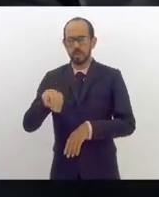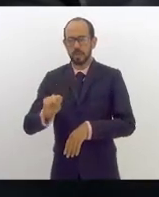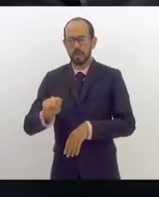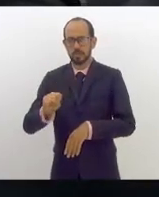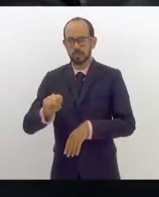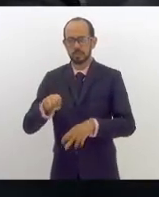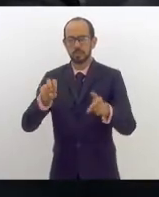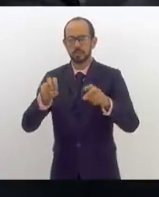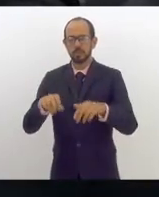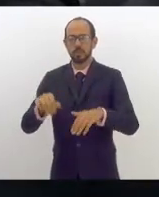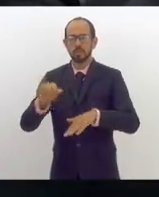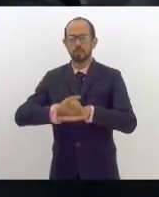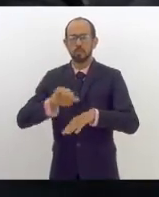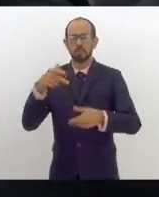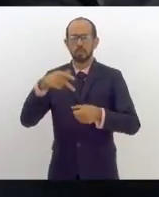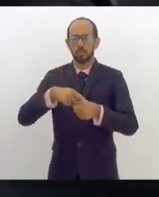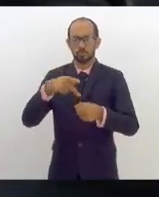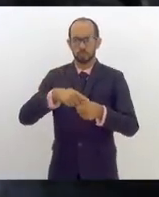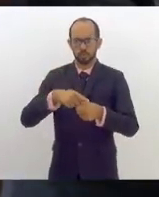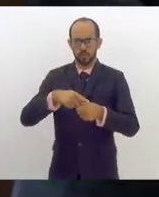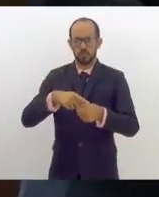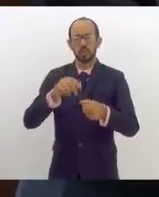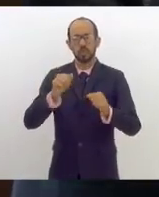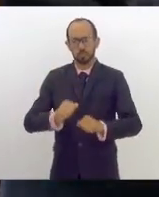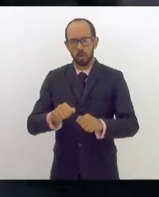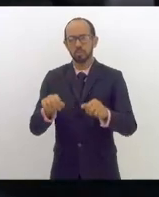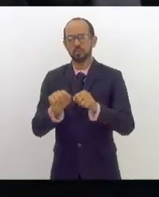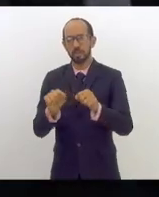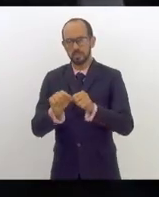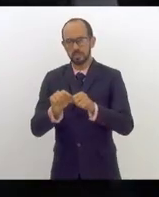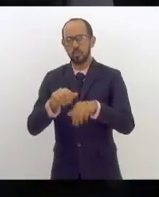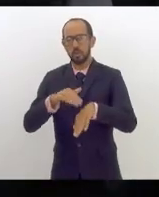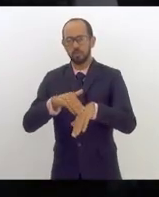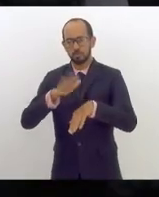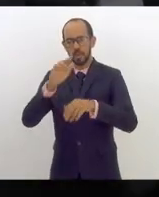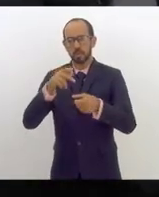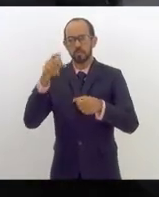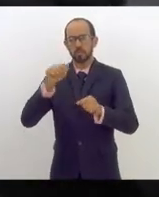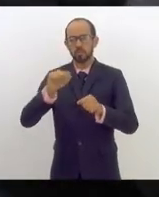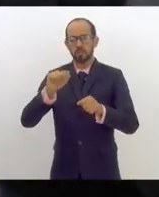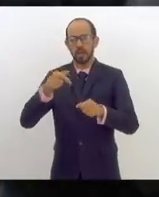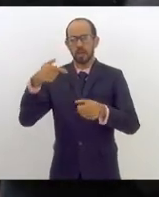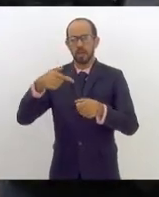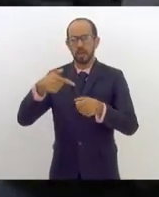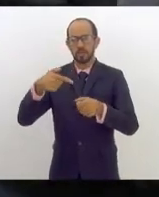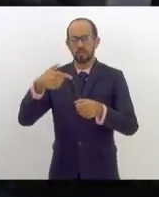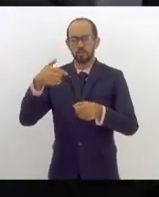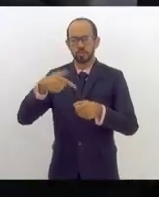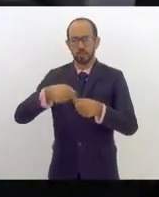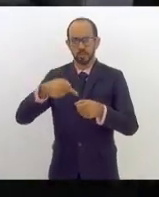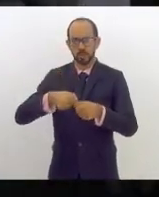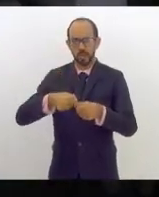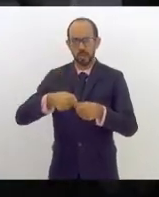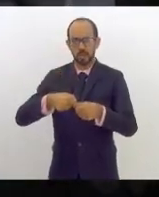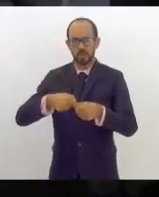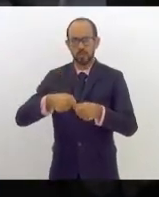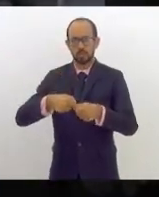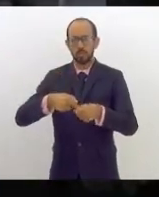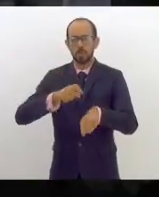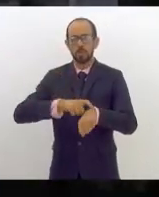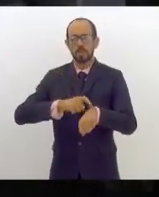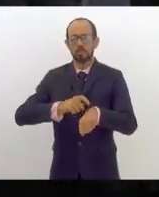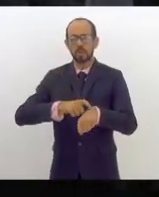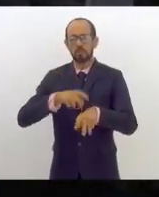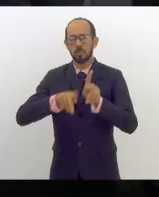o que poderá gerar o aumento da gasolina nesse momento em que a população começa a retomada da